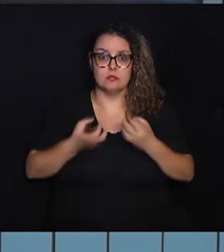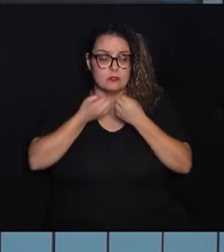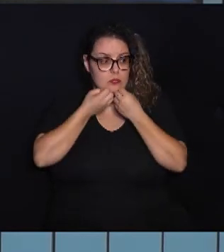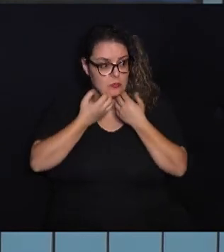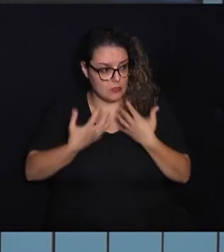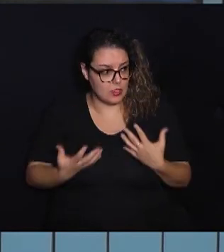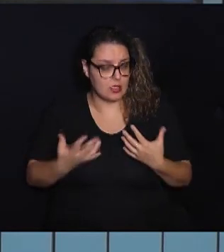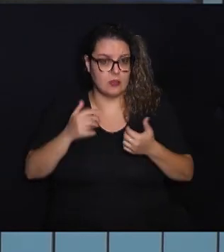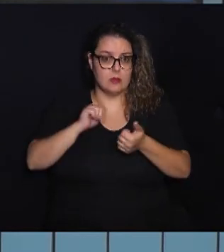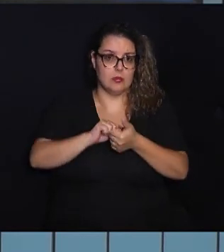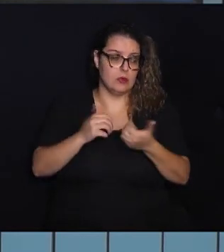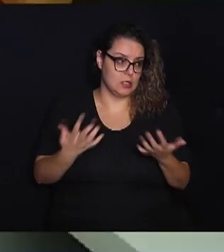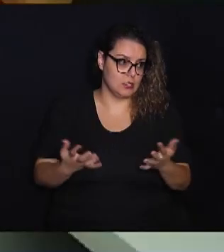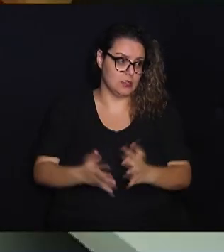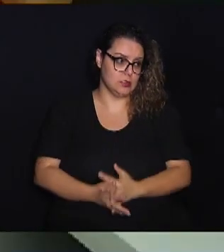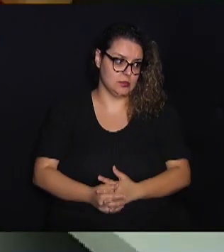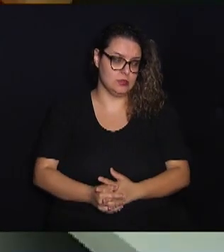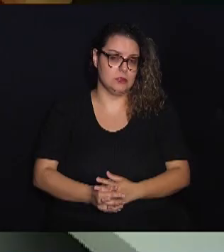com qualidade?